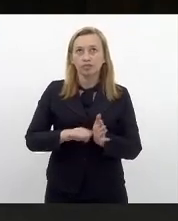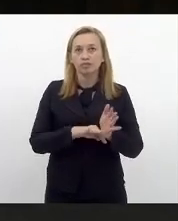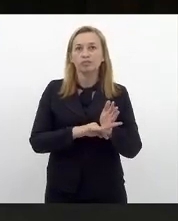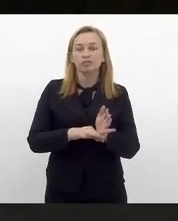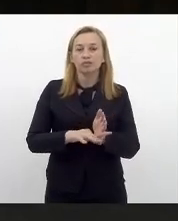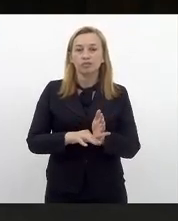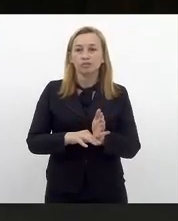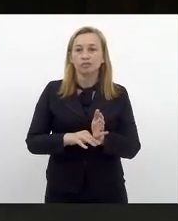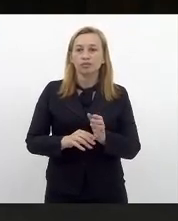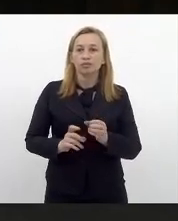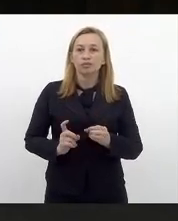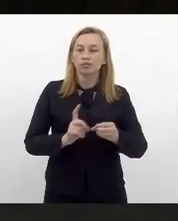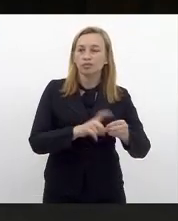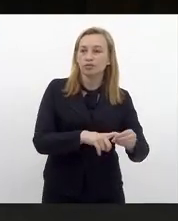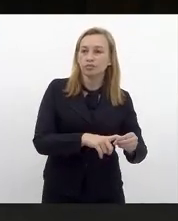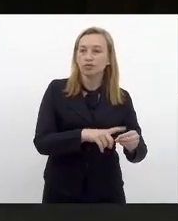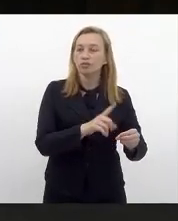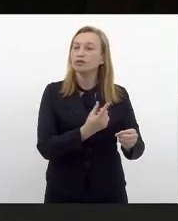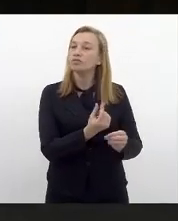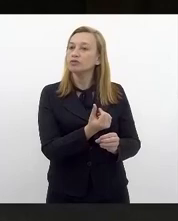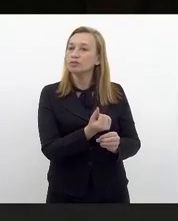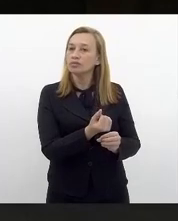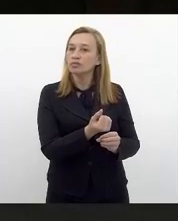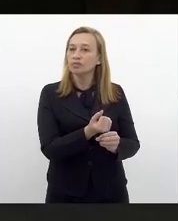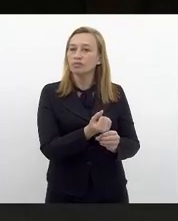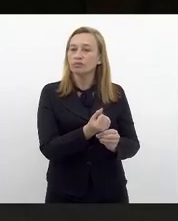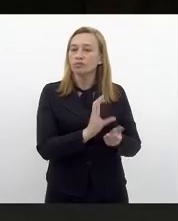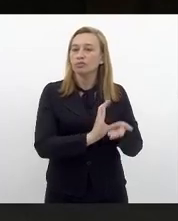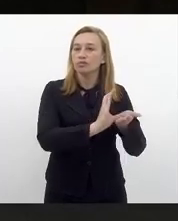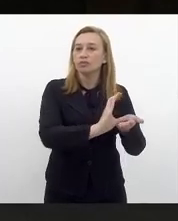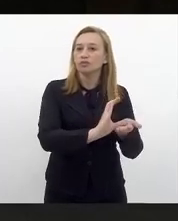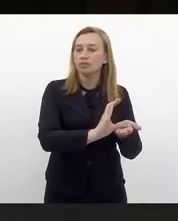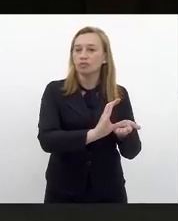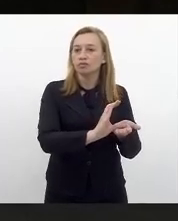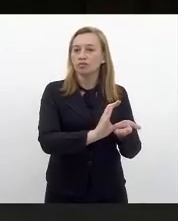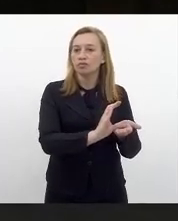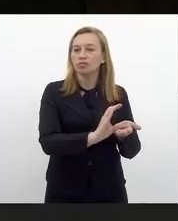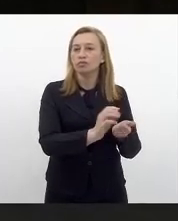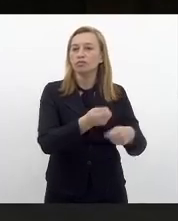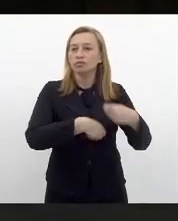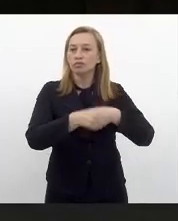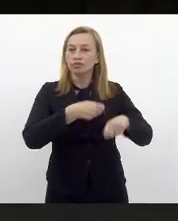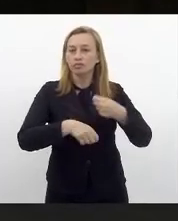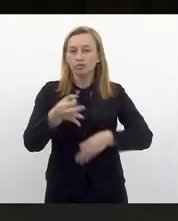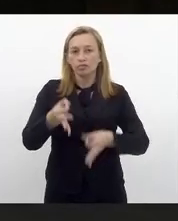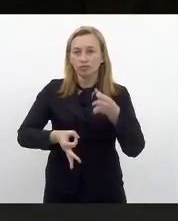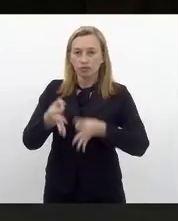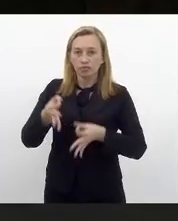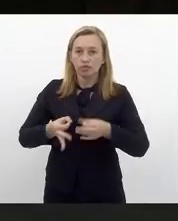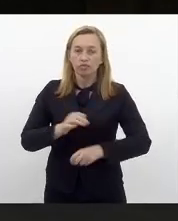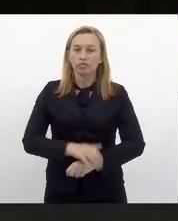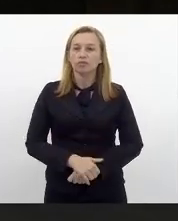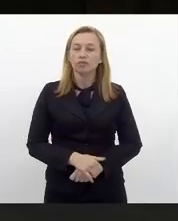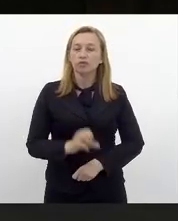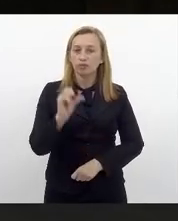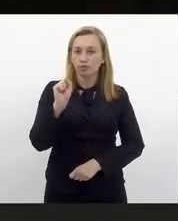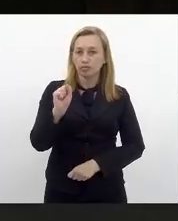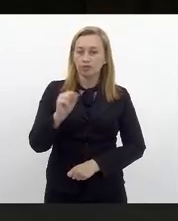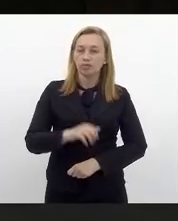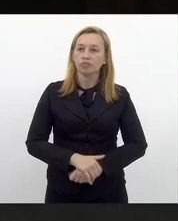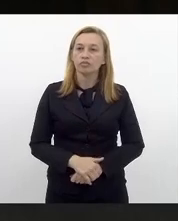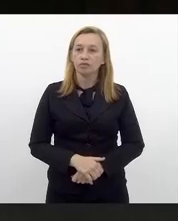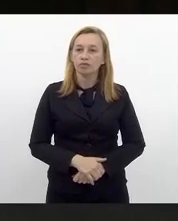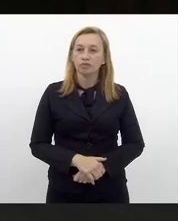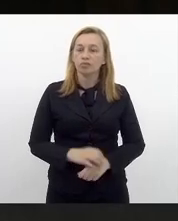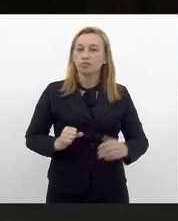de fundos de reserva e devolução de recursos de depósitos administrativos e judiciais oito